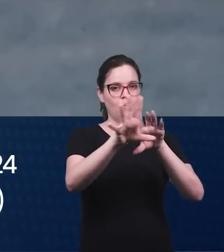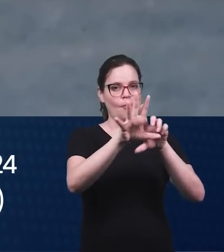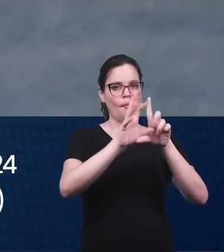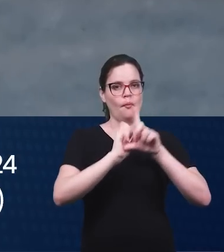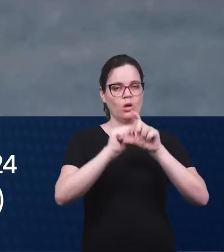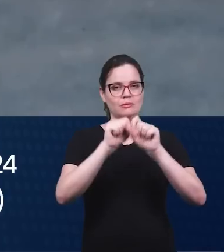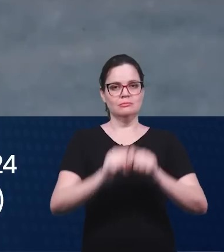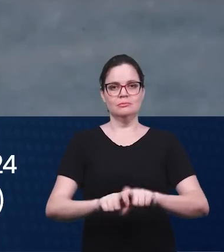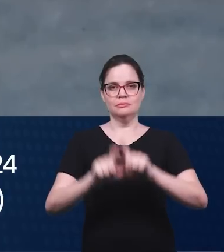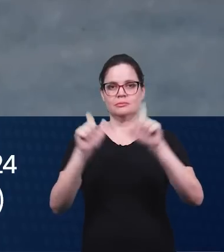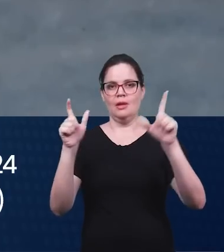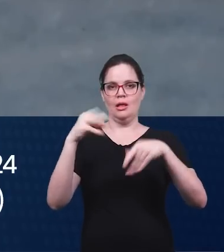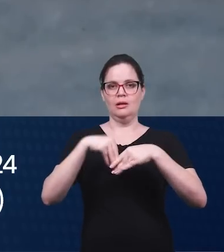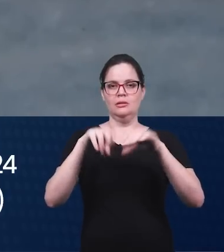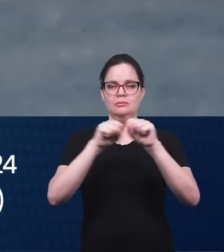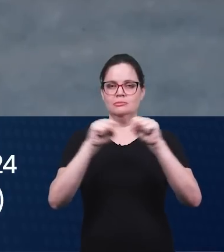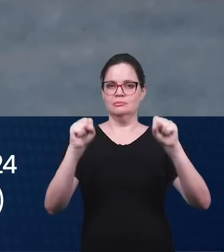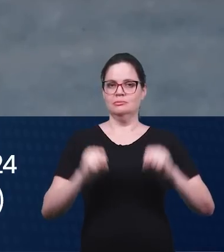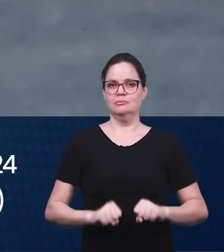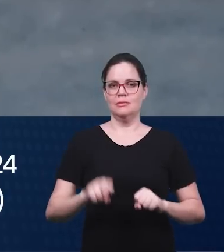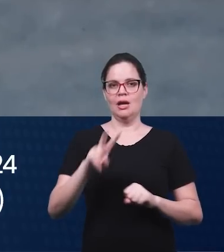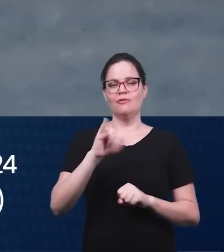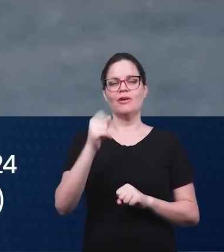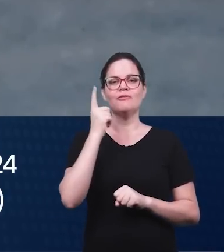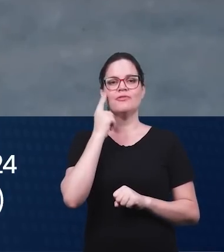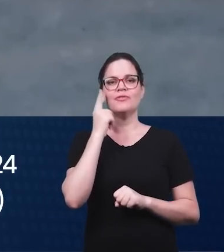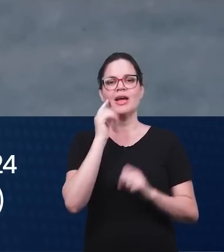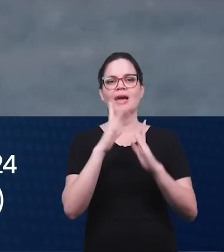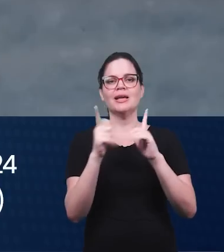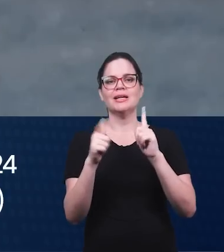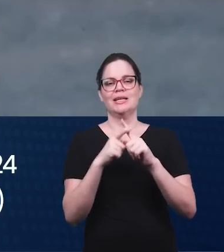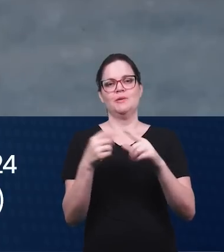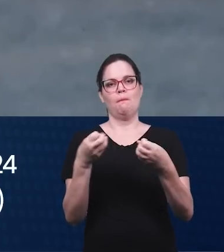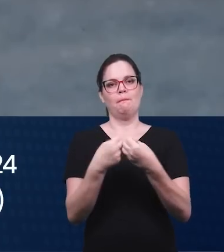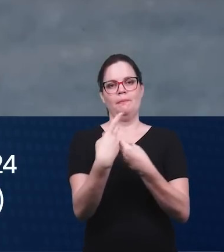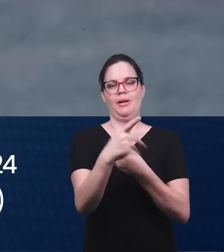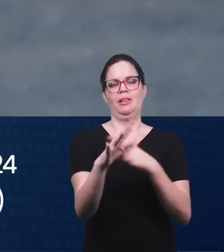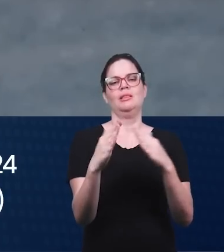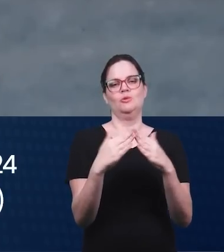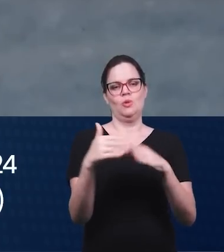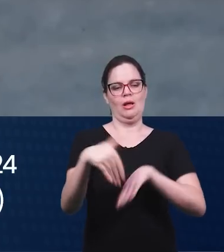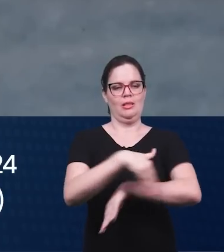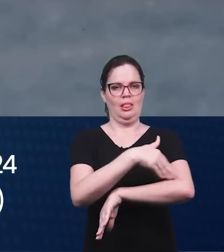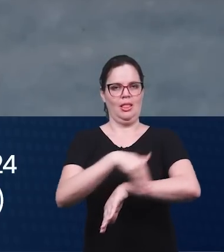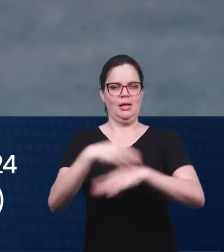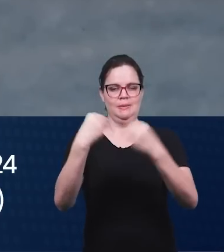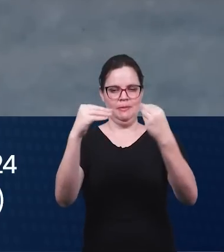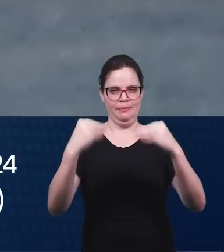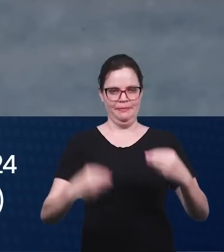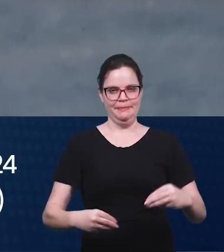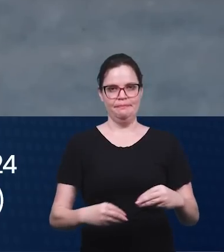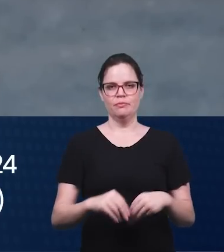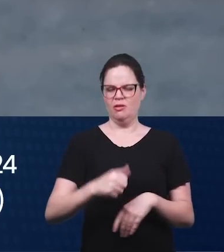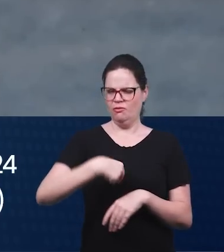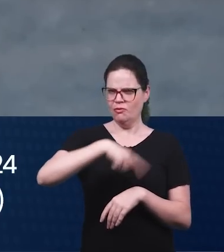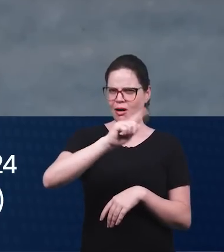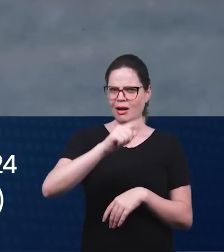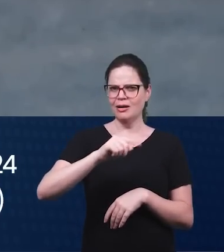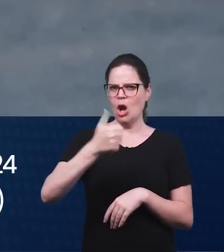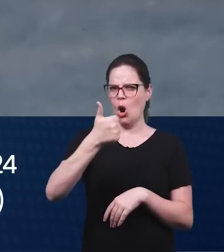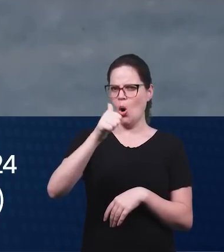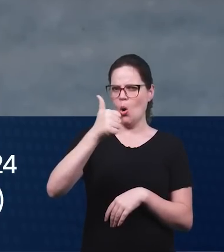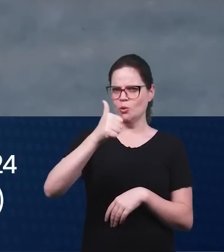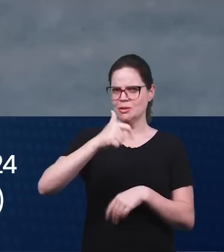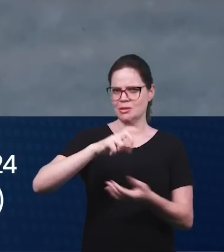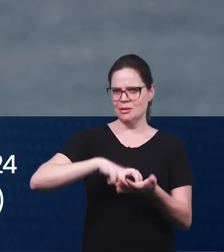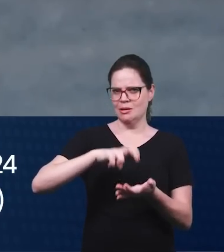Code, você vai ser redirecionado para o nosso sistema e vai encontrar a Igreja Cristã Maranata mais perto da sua casa. Vá, às 11 horas da